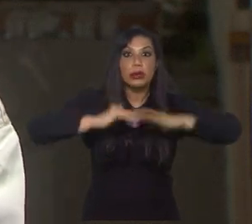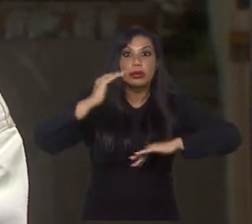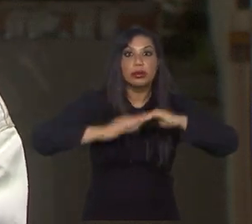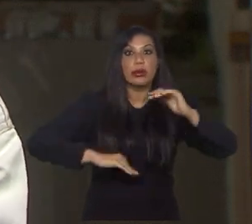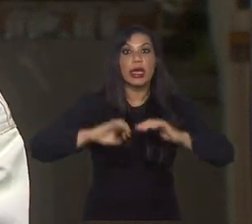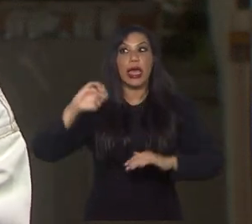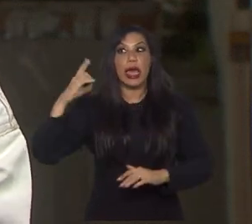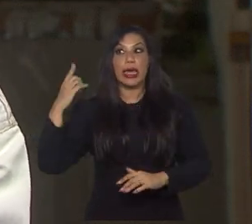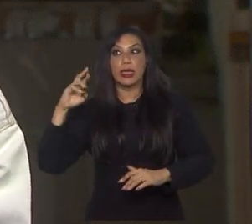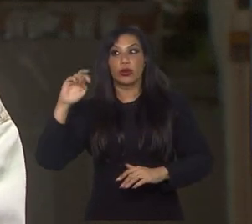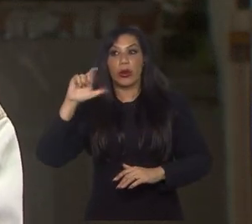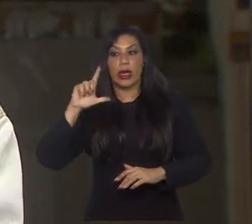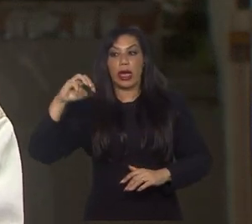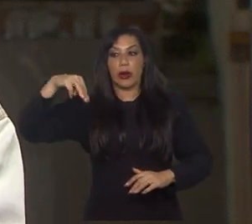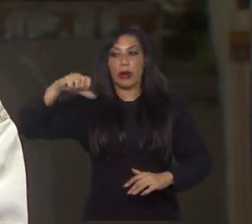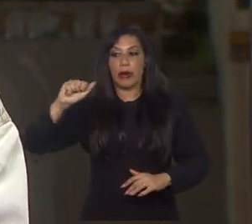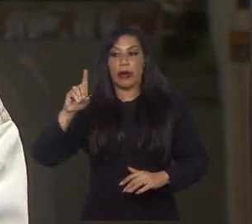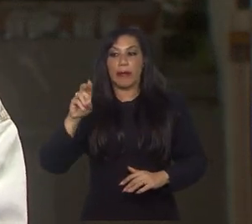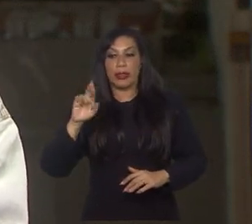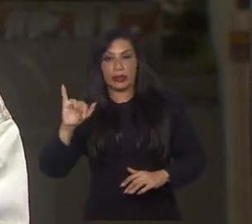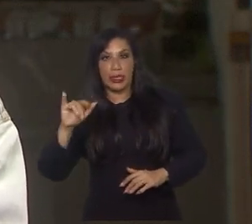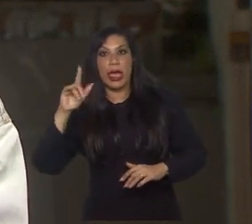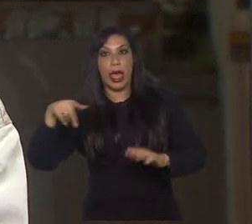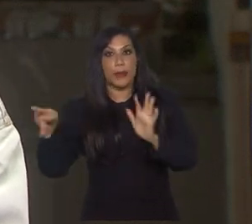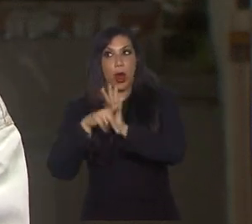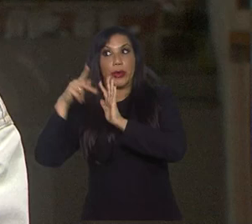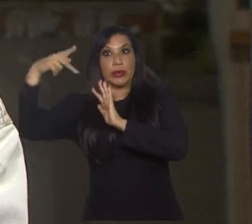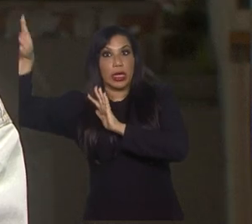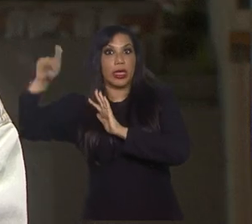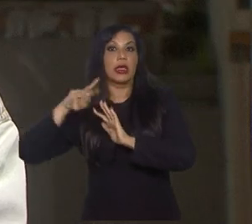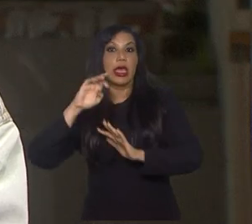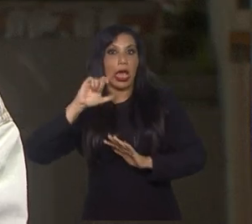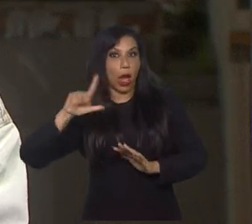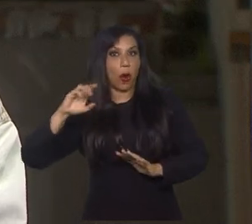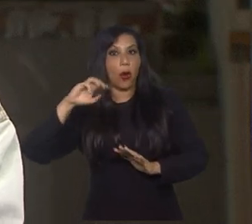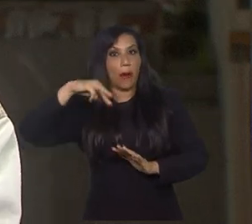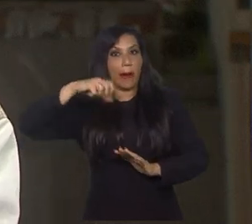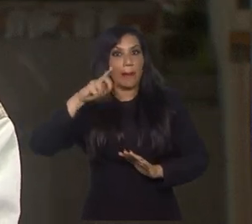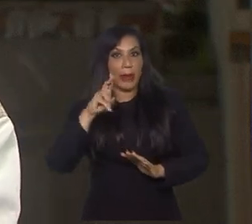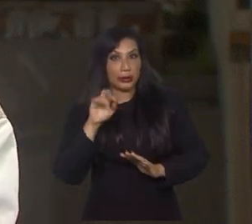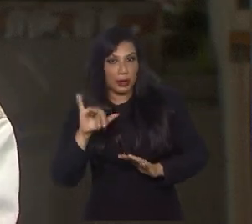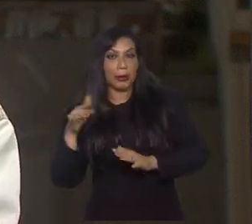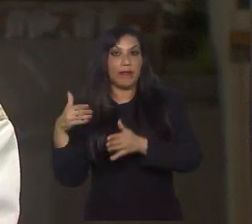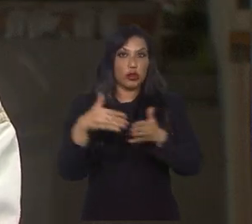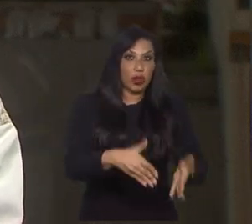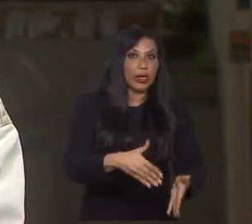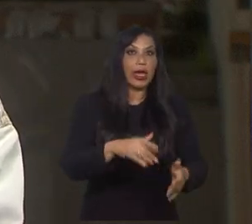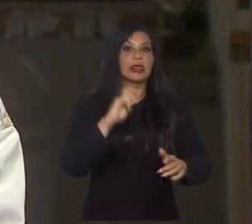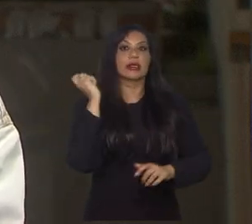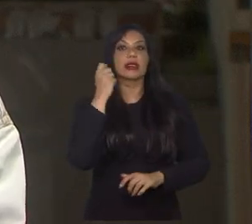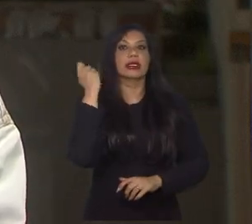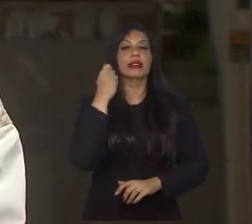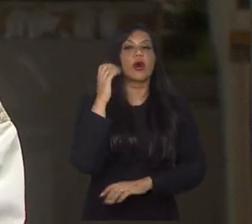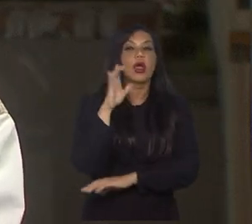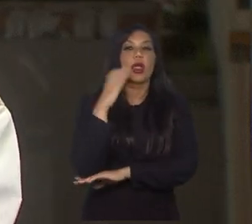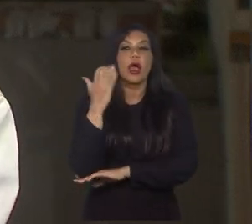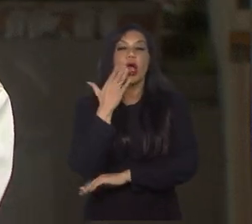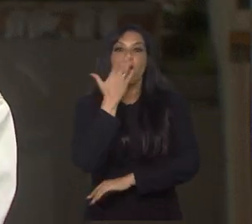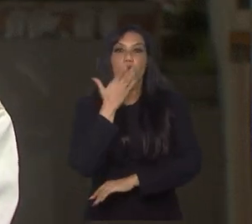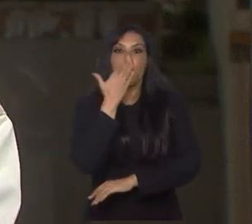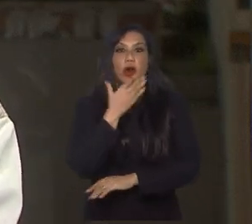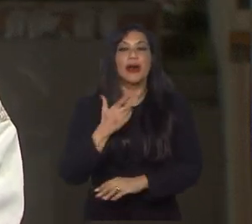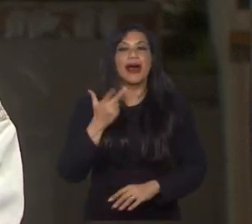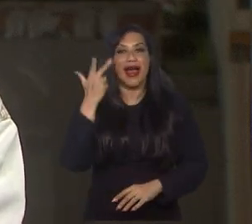foi fichada agora, em fevereiro desse ano, 2023. Então, acredito que venha justamente para se provar. Quando a gente fala de vai